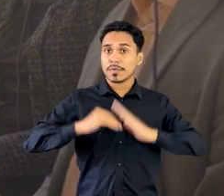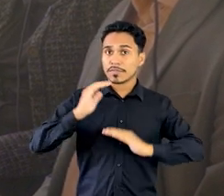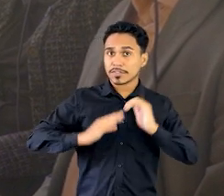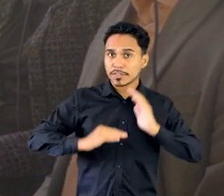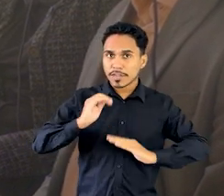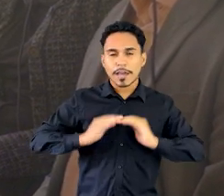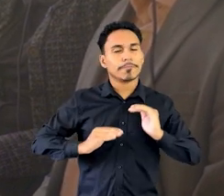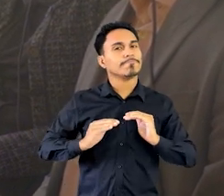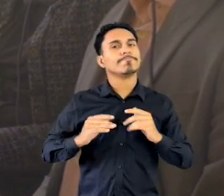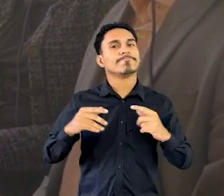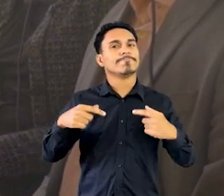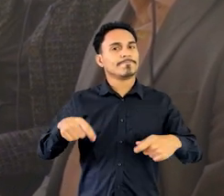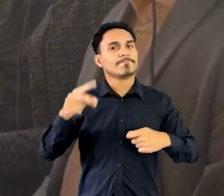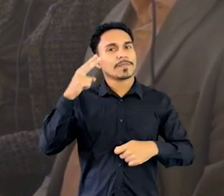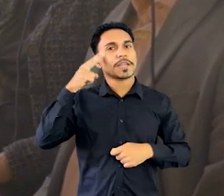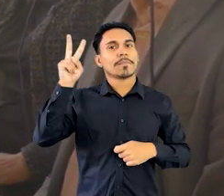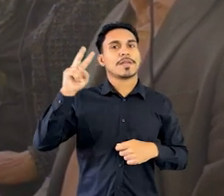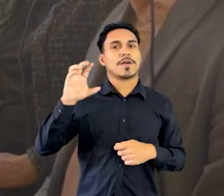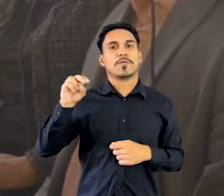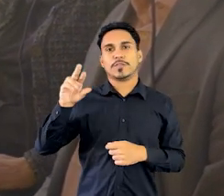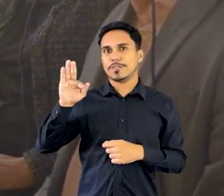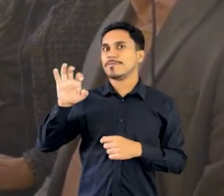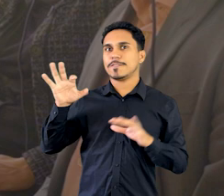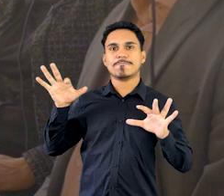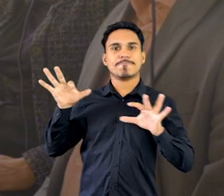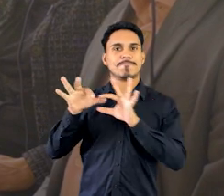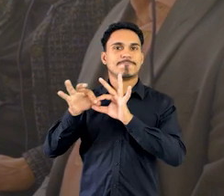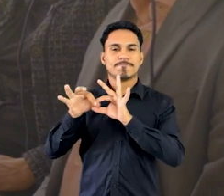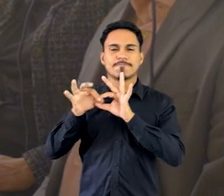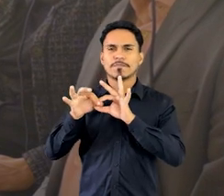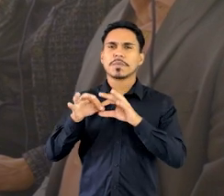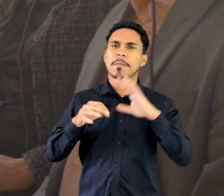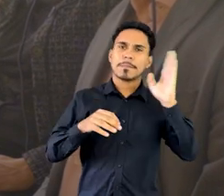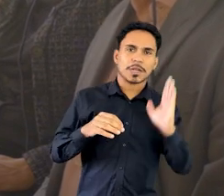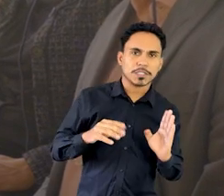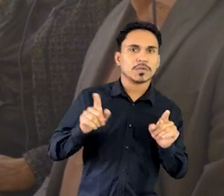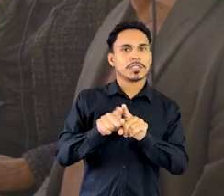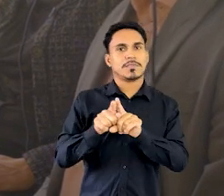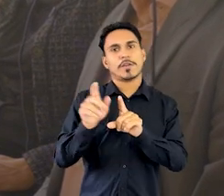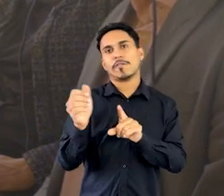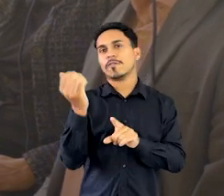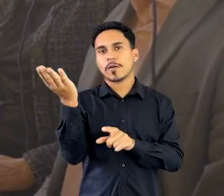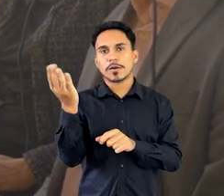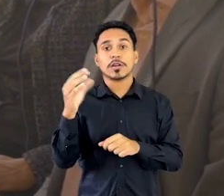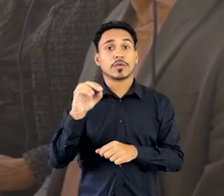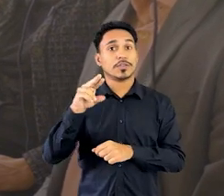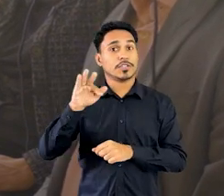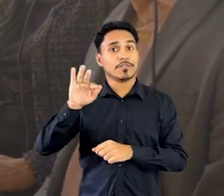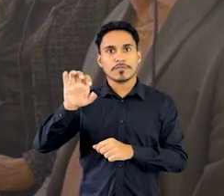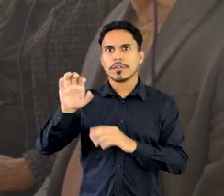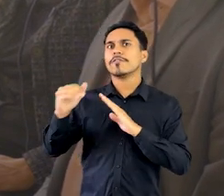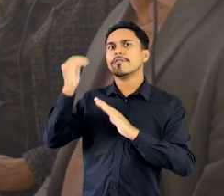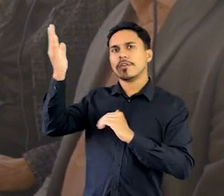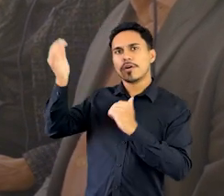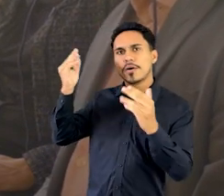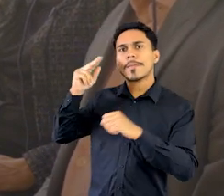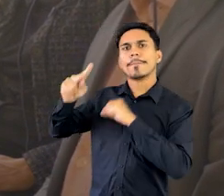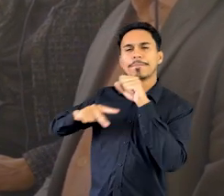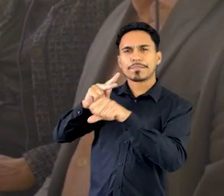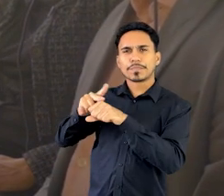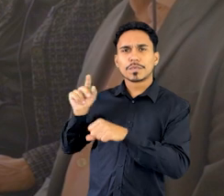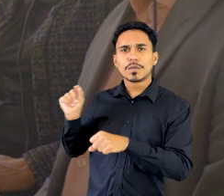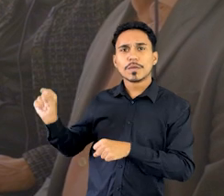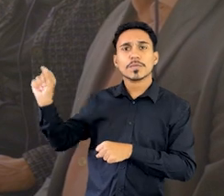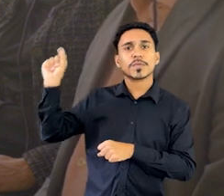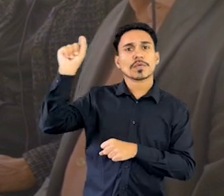científica tecnológica tem que se lembrar da rede Federal e do conif então nacional e internacionalmente então o conif tá inserido também nos Espaços